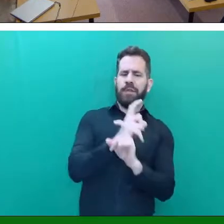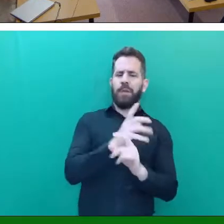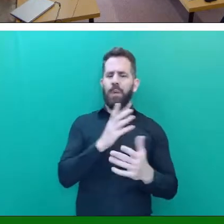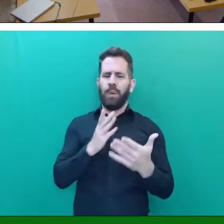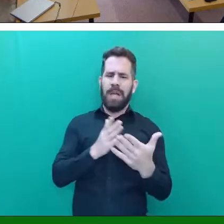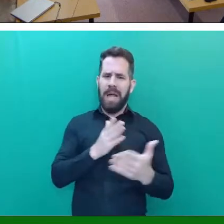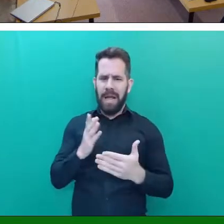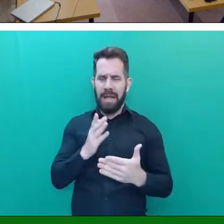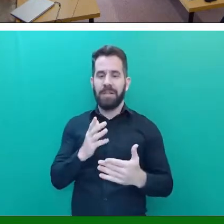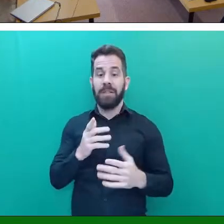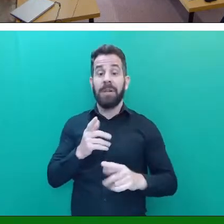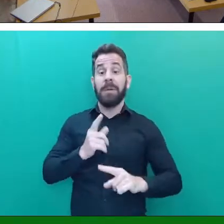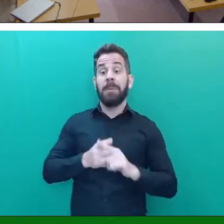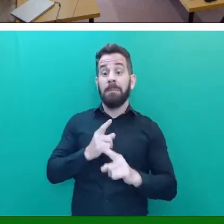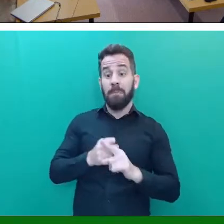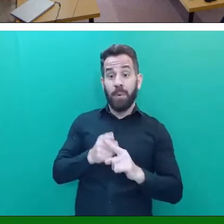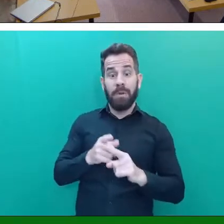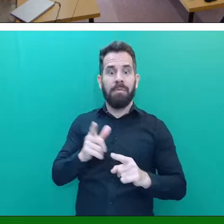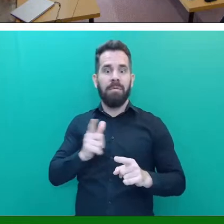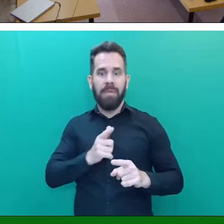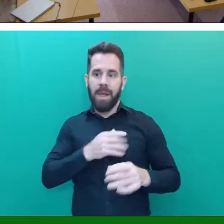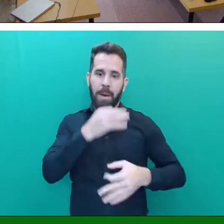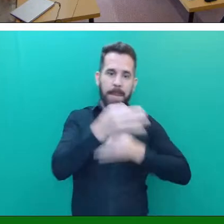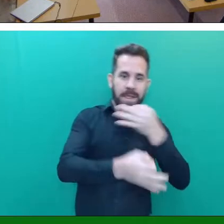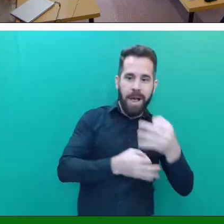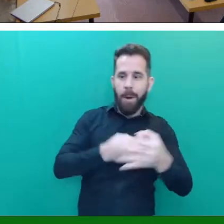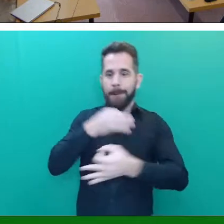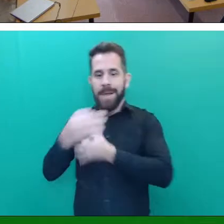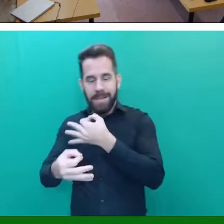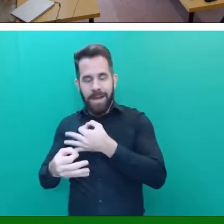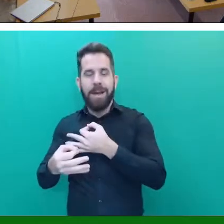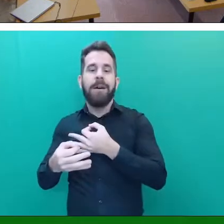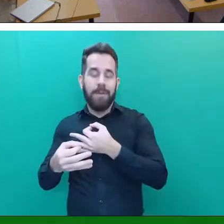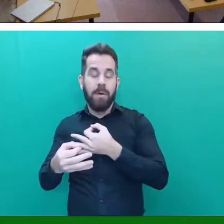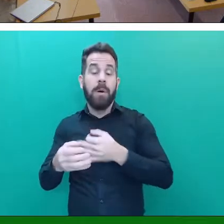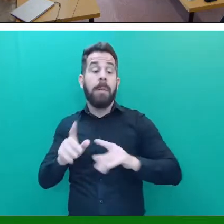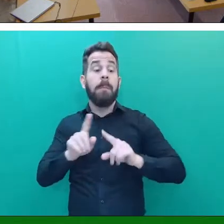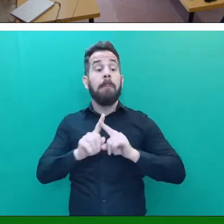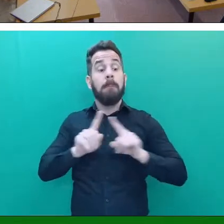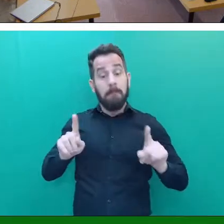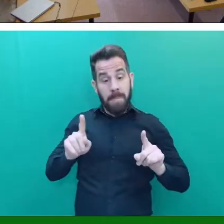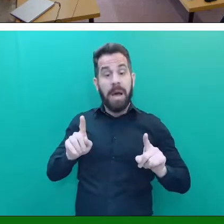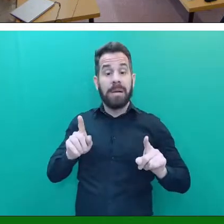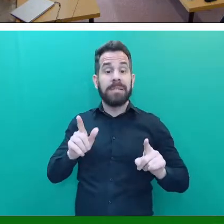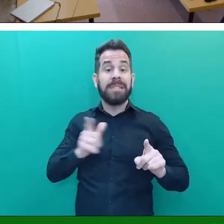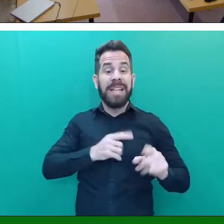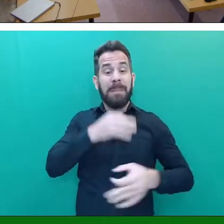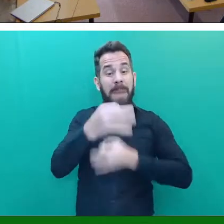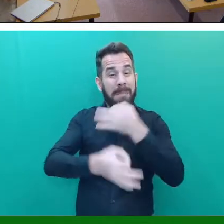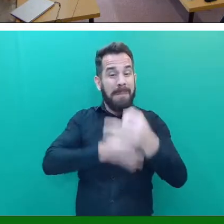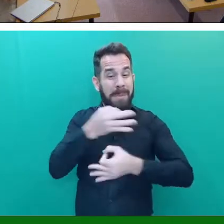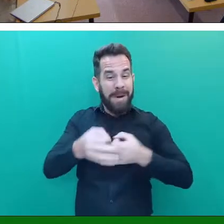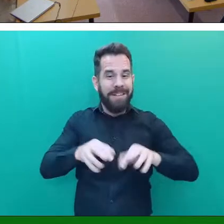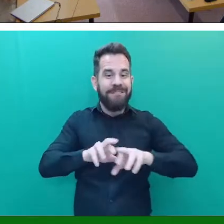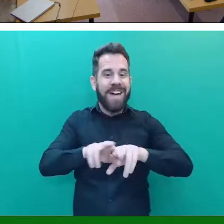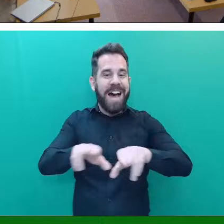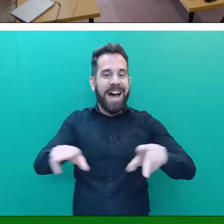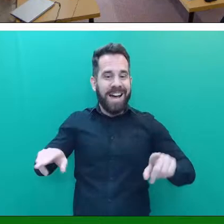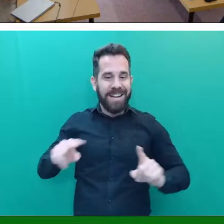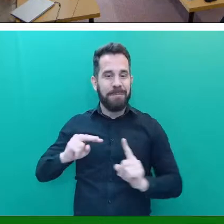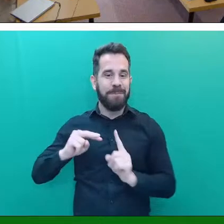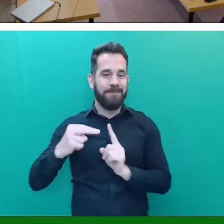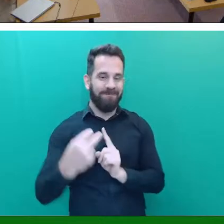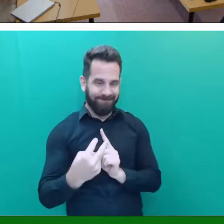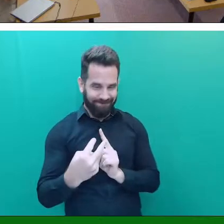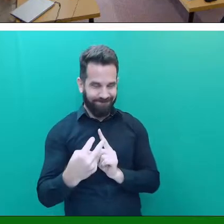deveríamos orientar você. E, além do mais, teve opiniões diversas, e isso